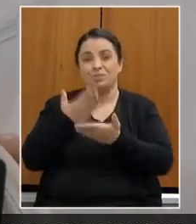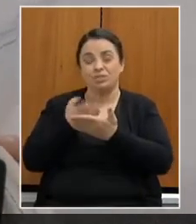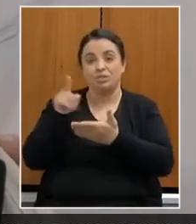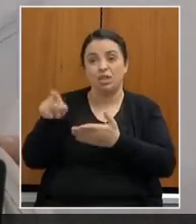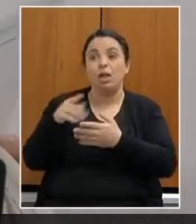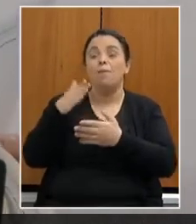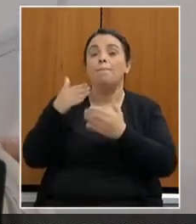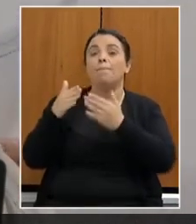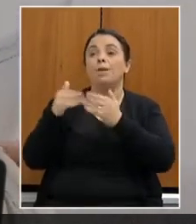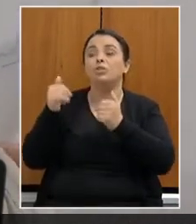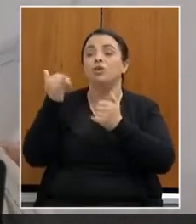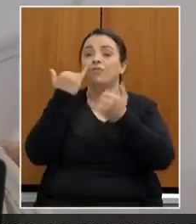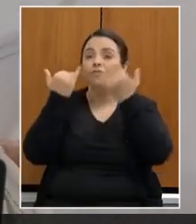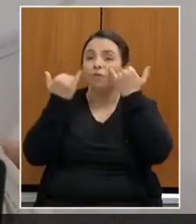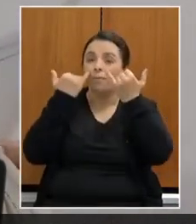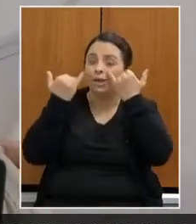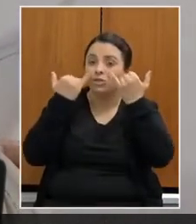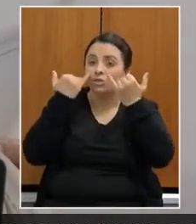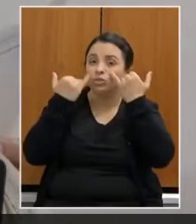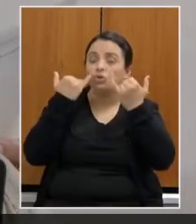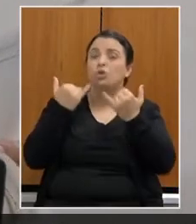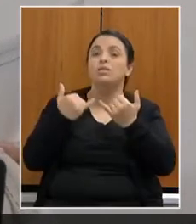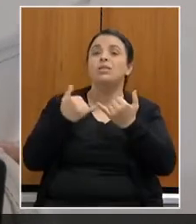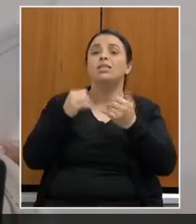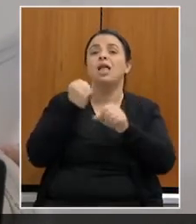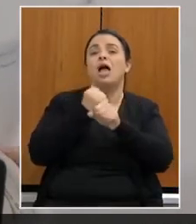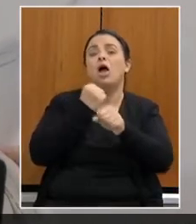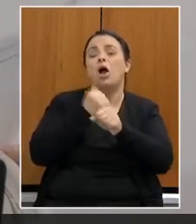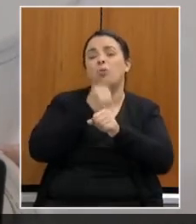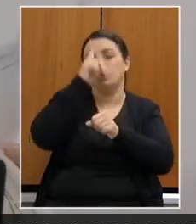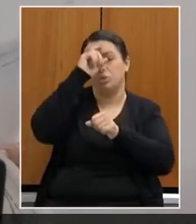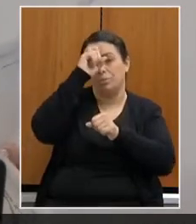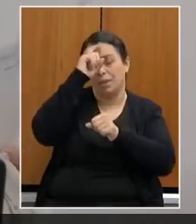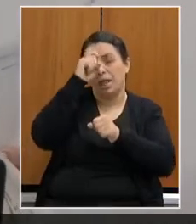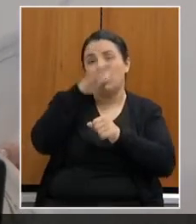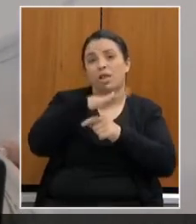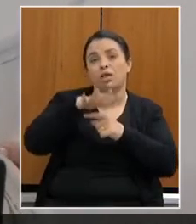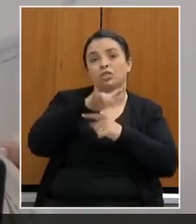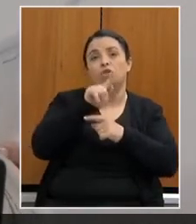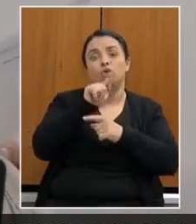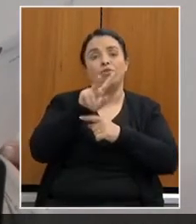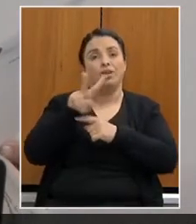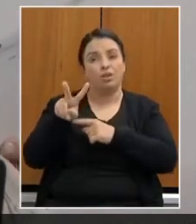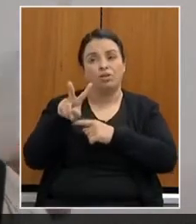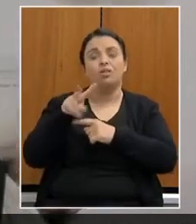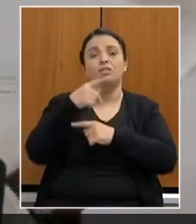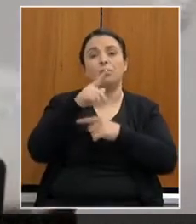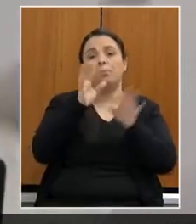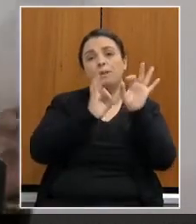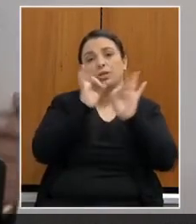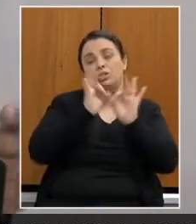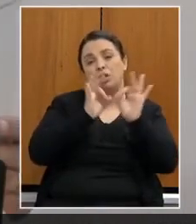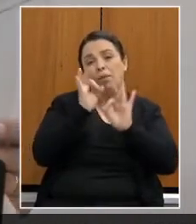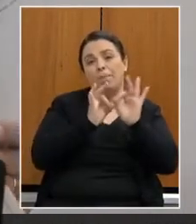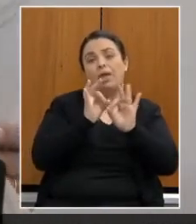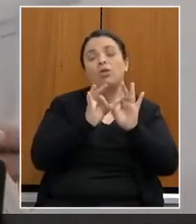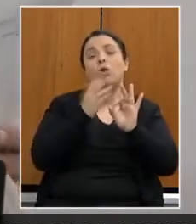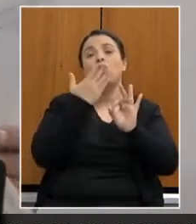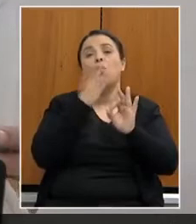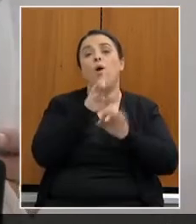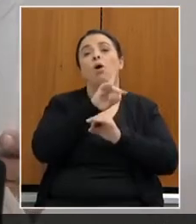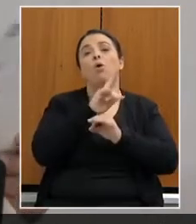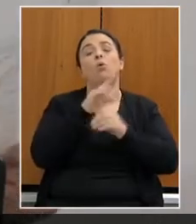pedido de informações sobre as obras do hospital regional de governador valadares seu planejamento e cronograma previsto para a conclusão